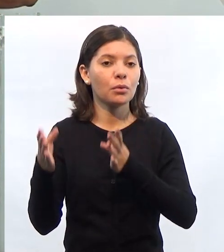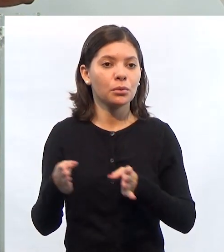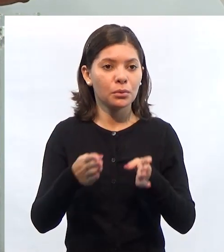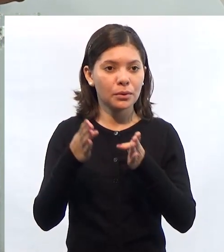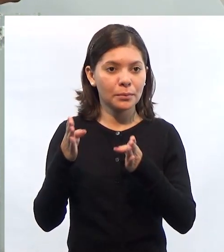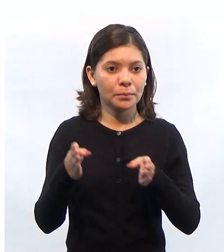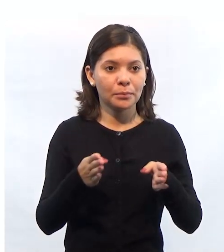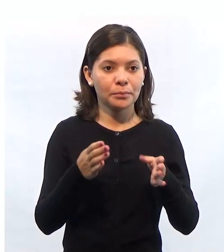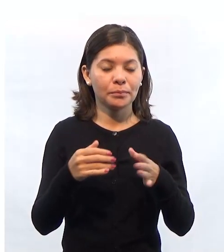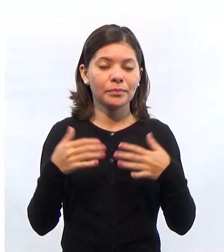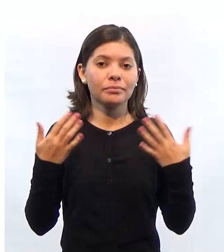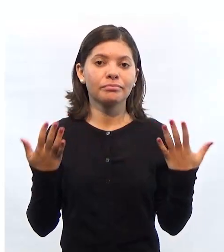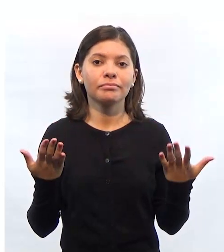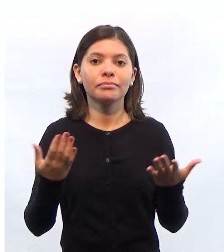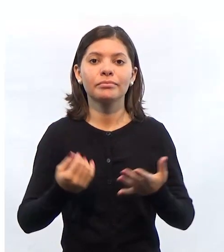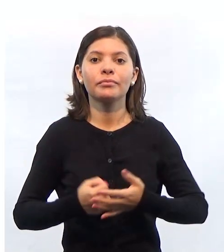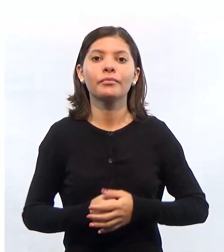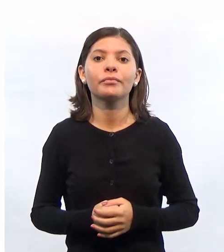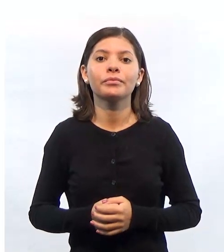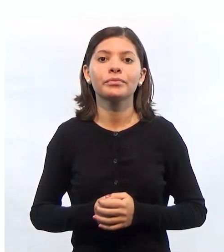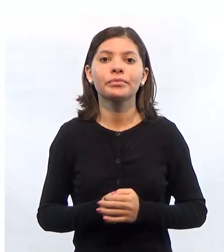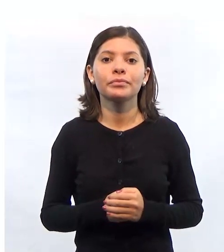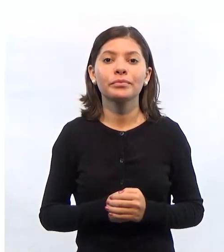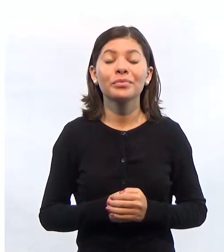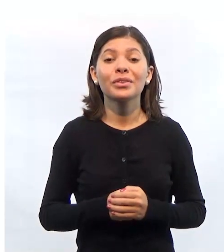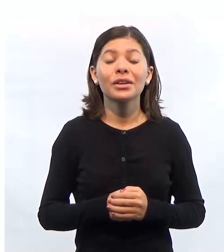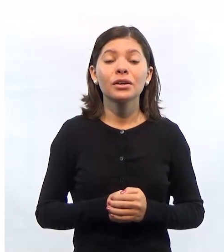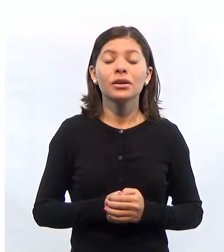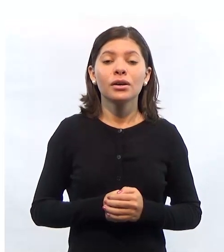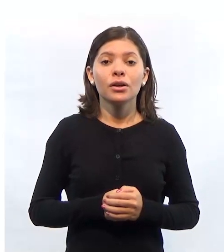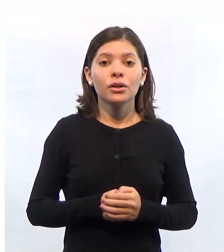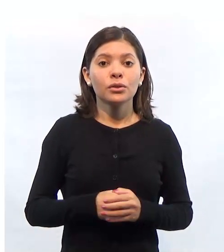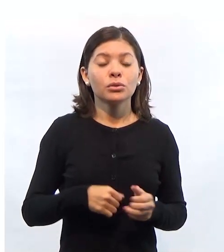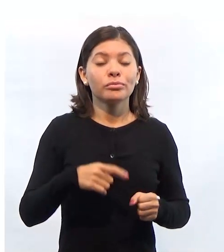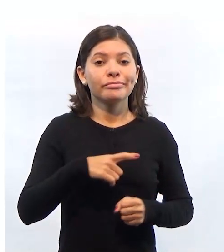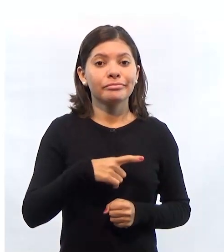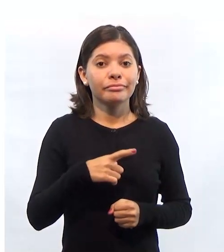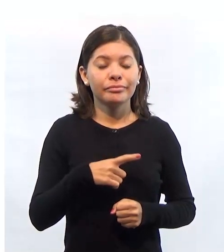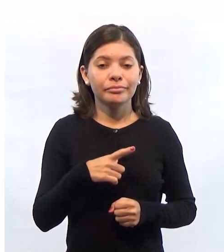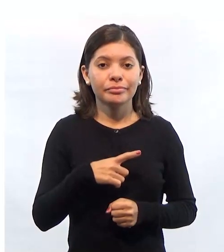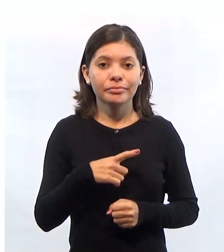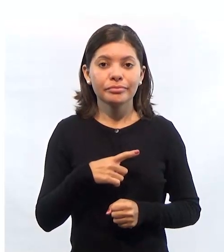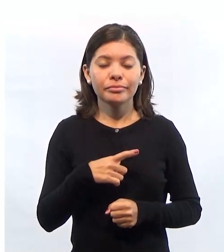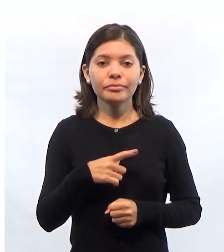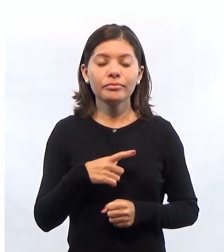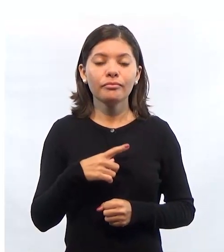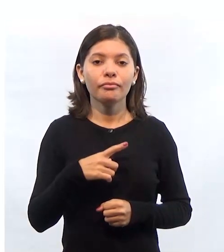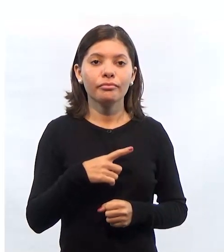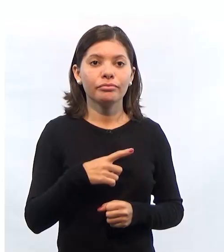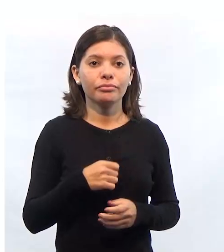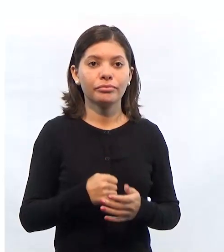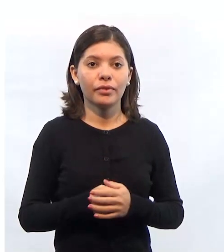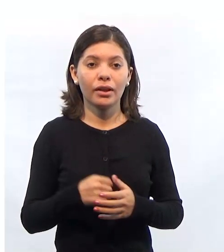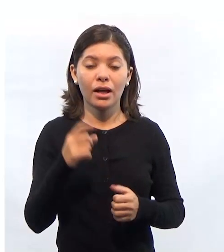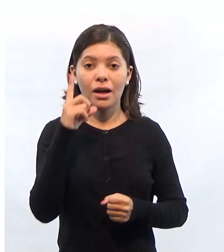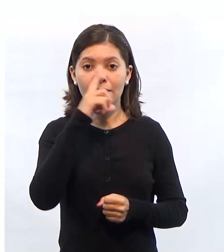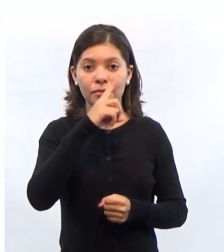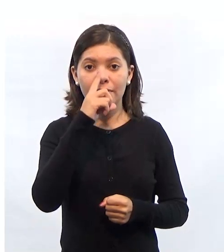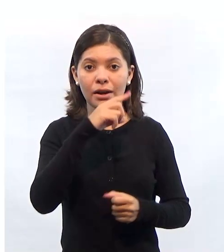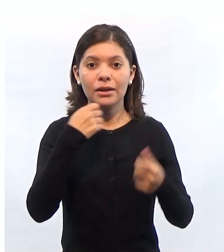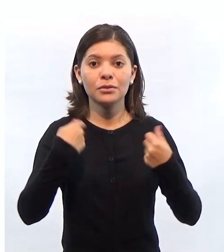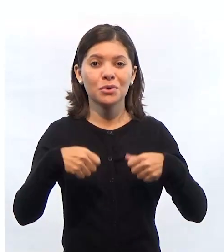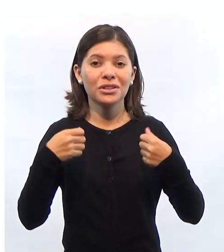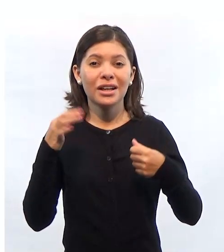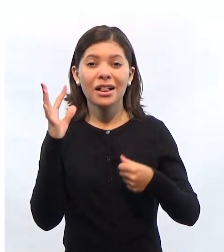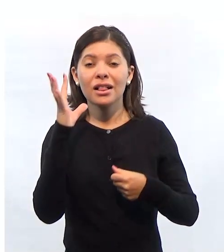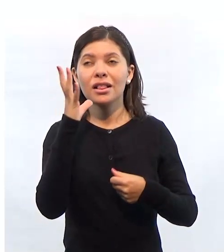produção então quando existe esses essas falhas aí pode